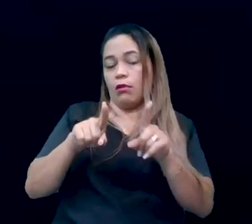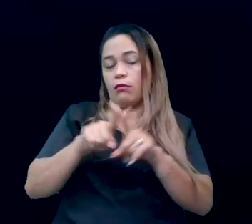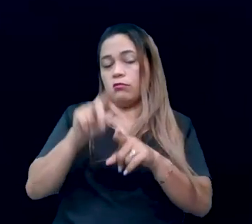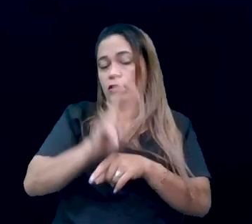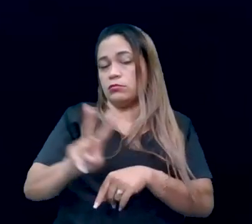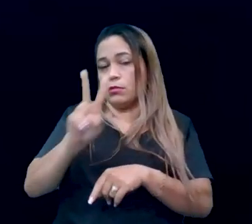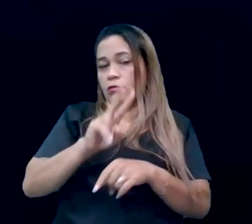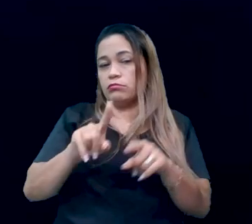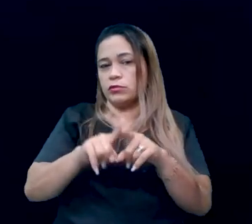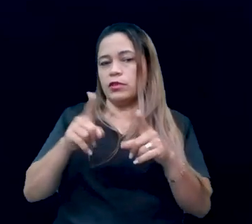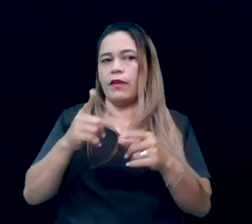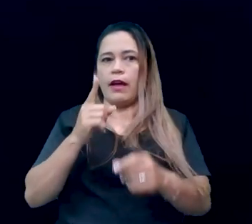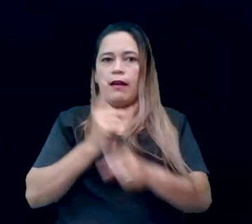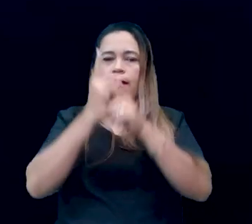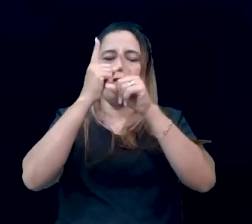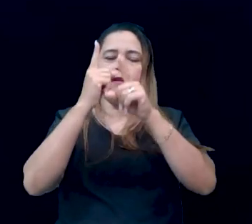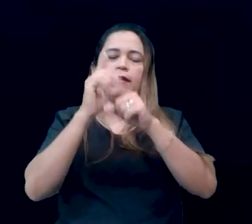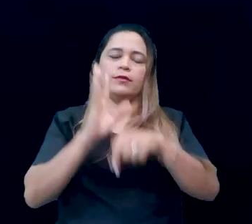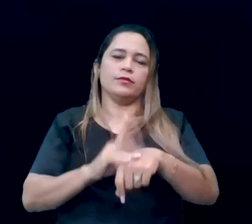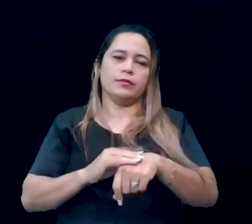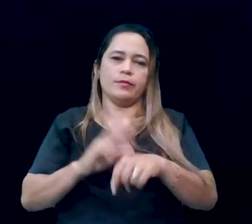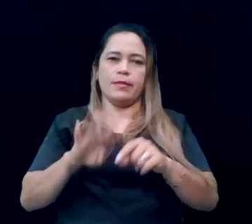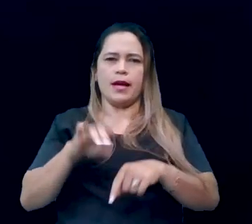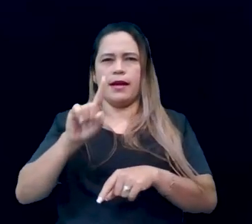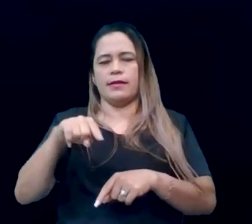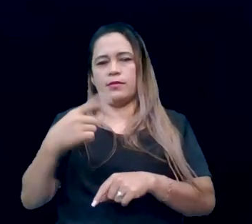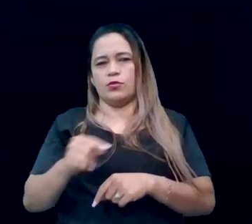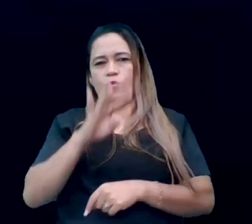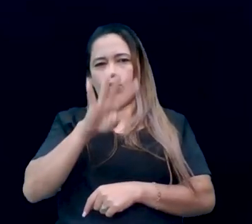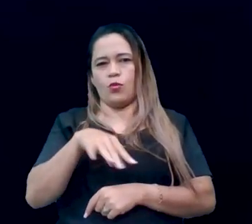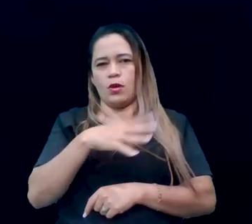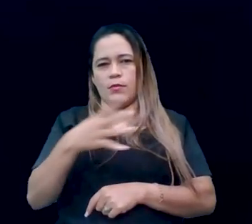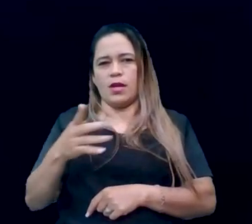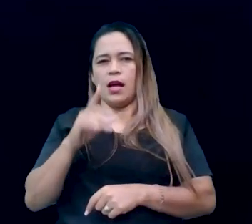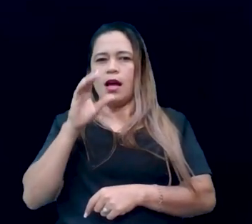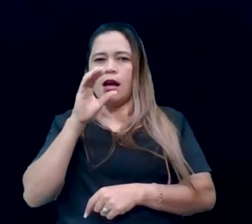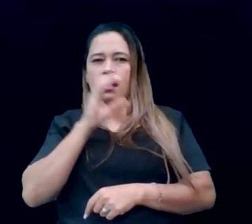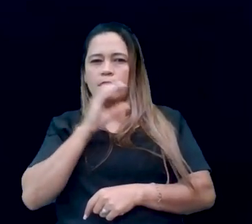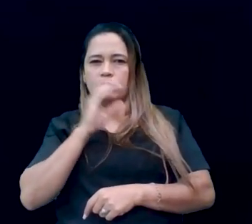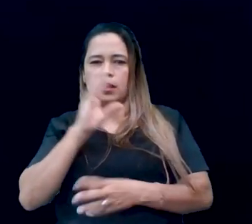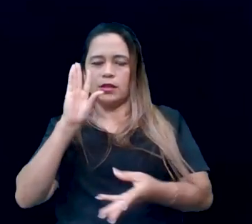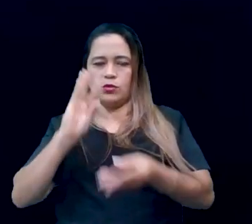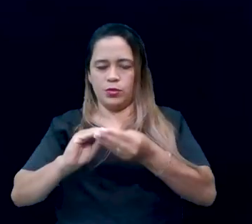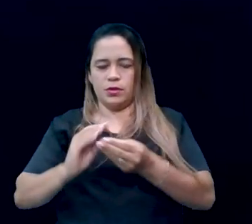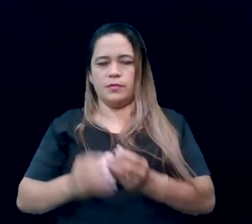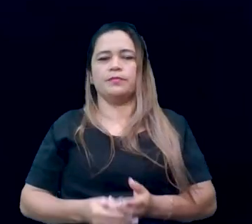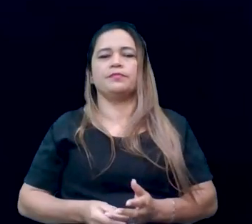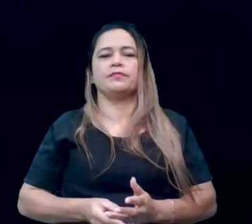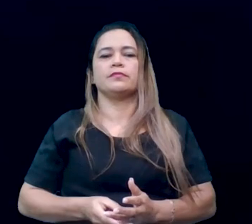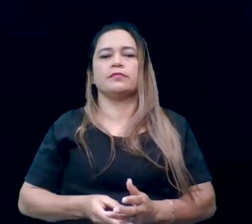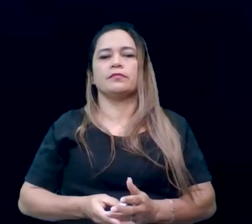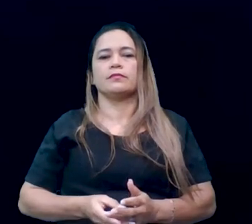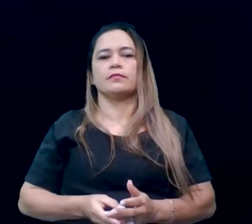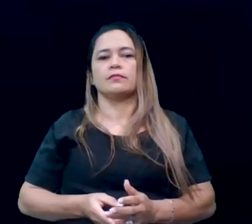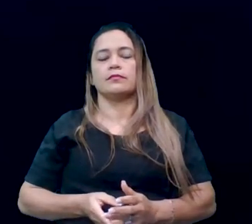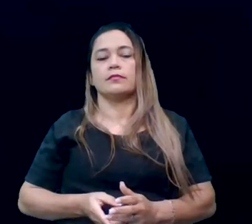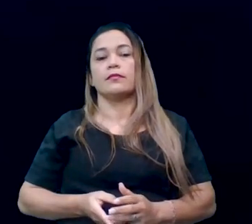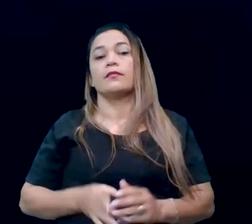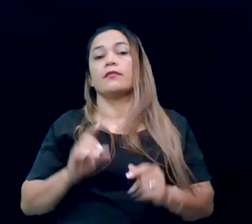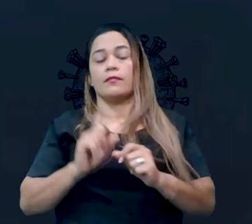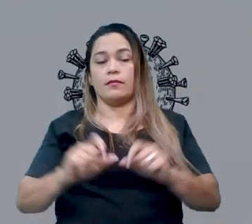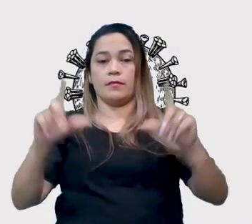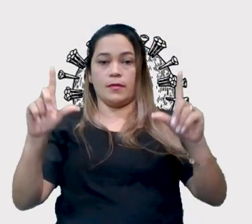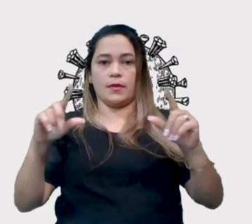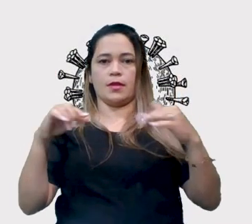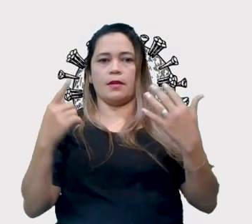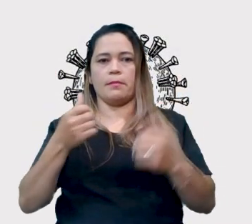descrever alguma coisa sobre a doença. Só que o quadrinho a gente vai de uma forma um pouco mais breve, um pouco mais resumida. Vamos para a tela comigo? Nós vamos começar